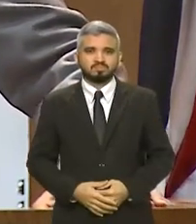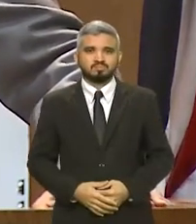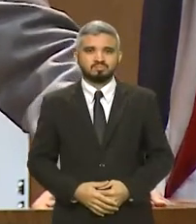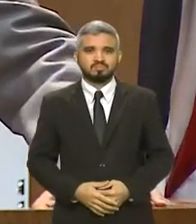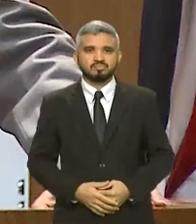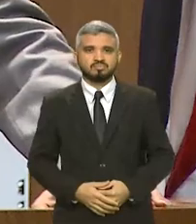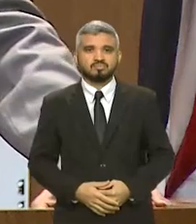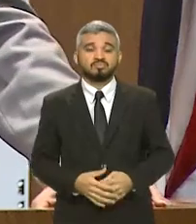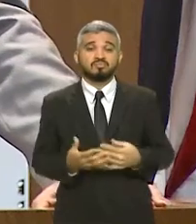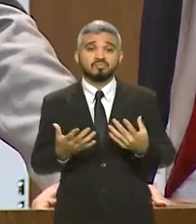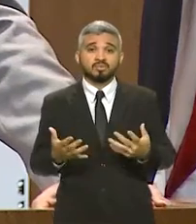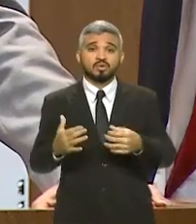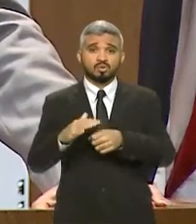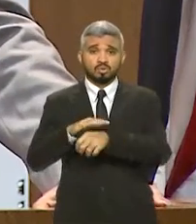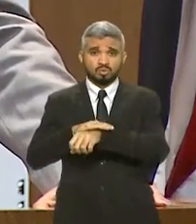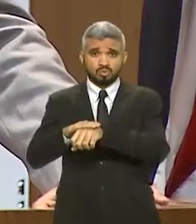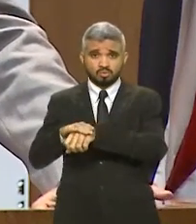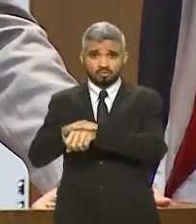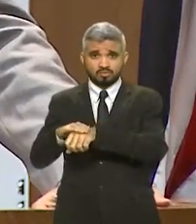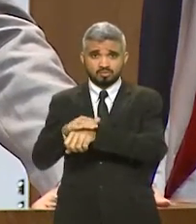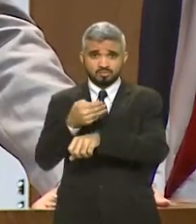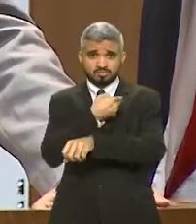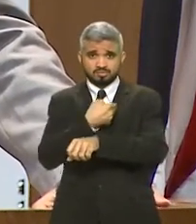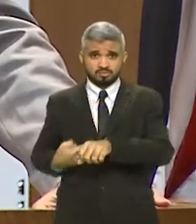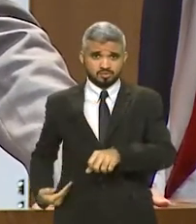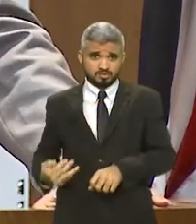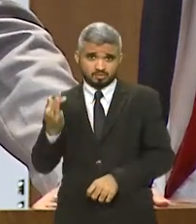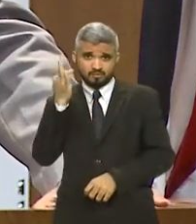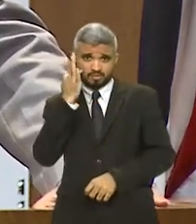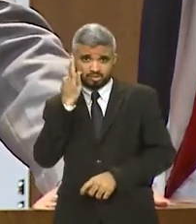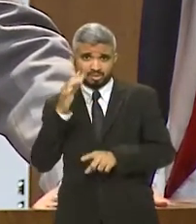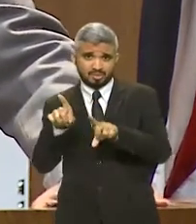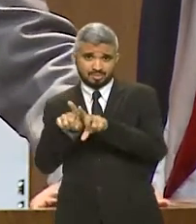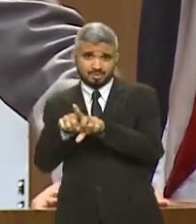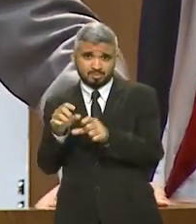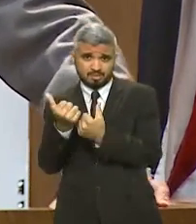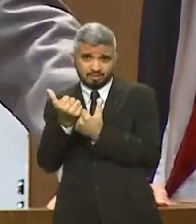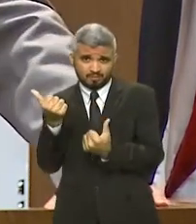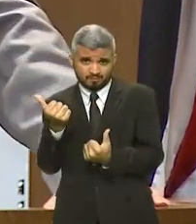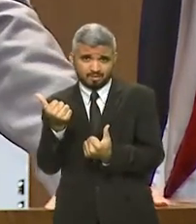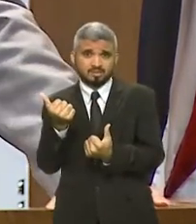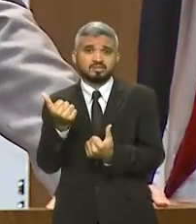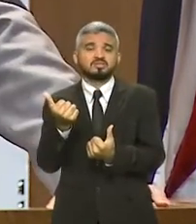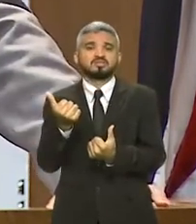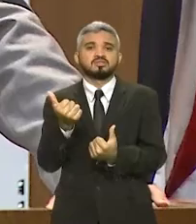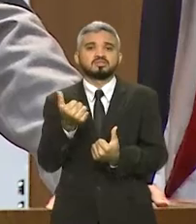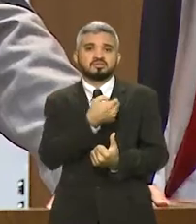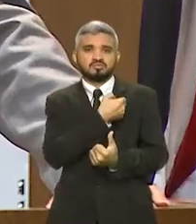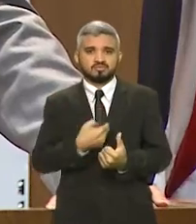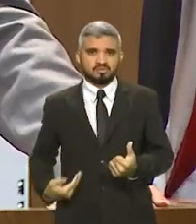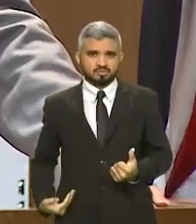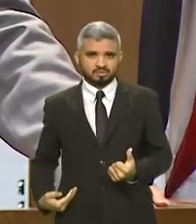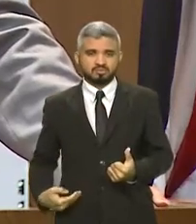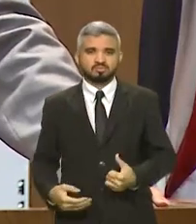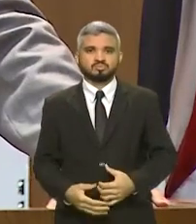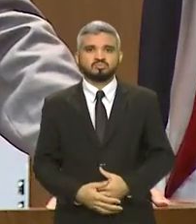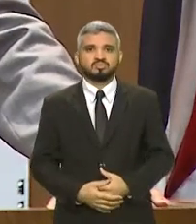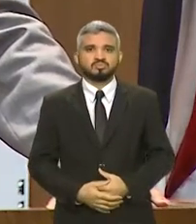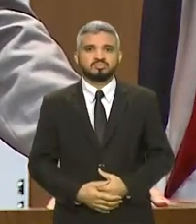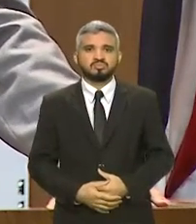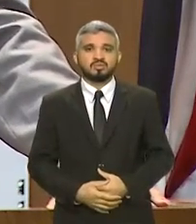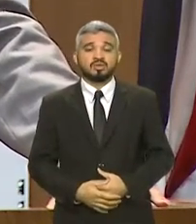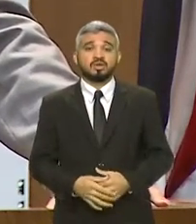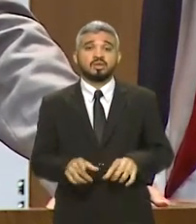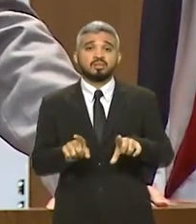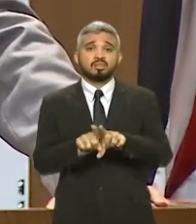venho dialogando com o governador Flávio Dino e com o vice-governador Brandão, e apontei caminhos, junto com o